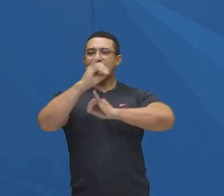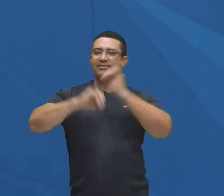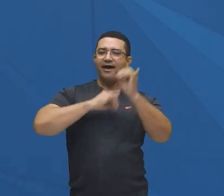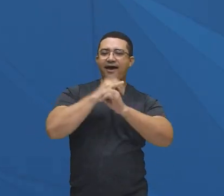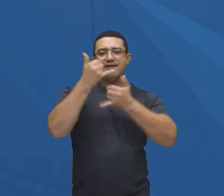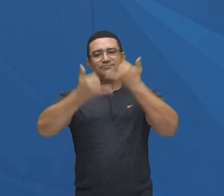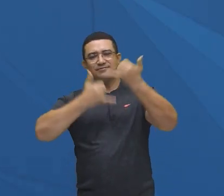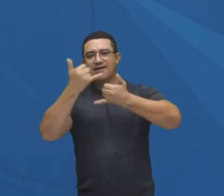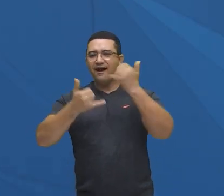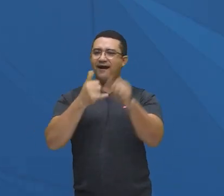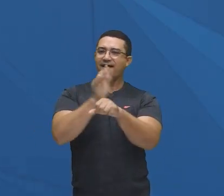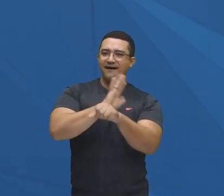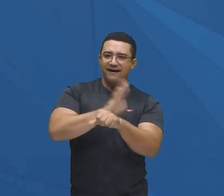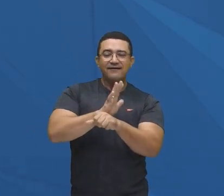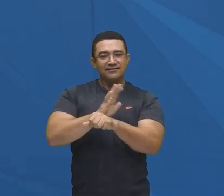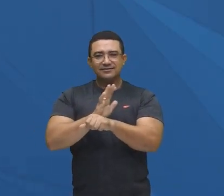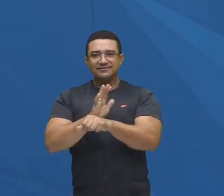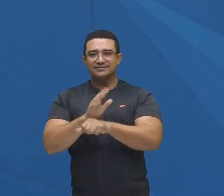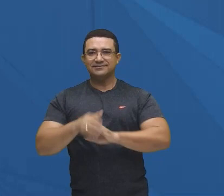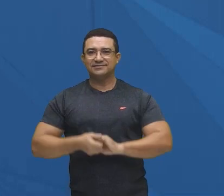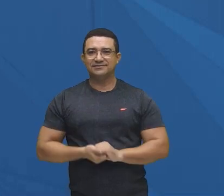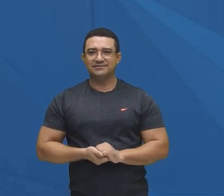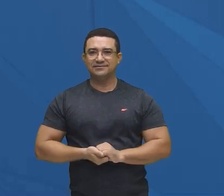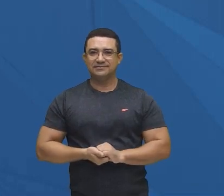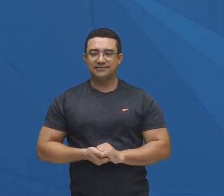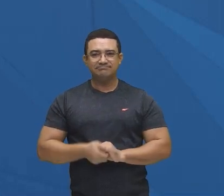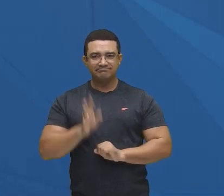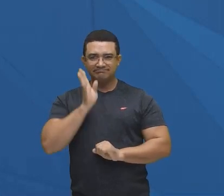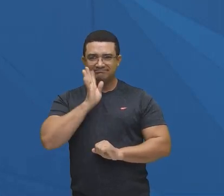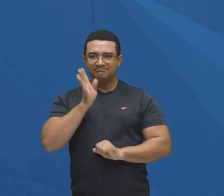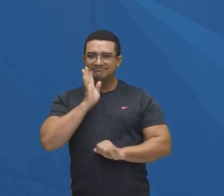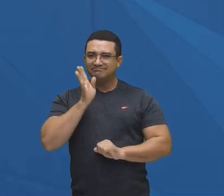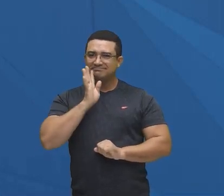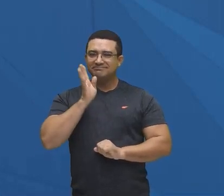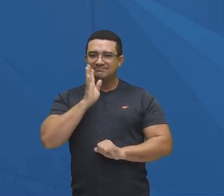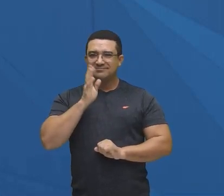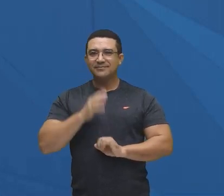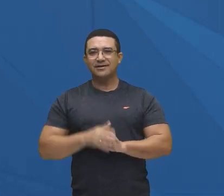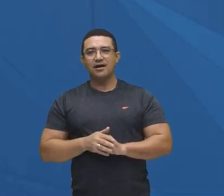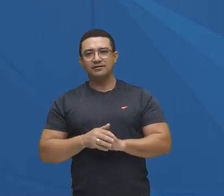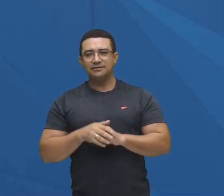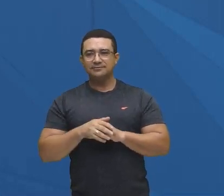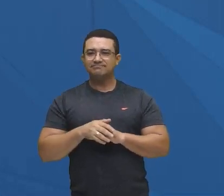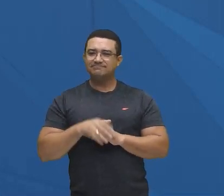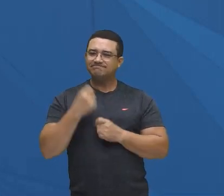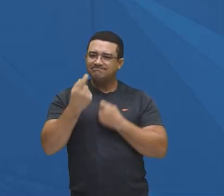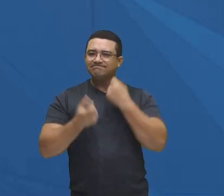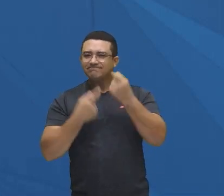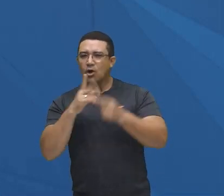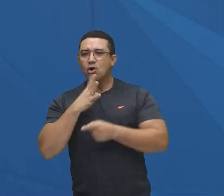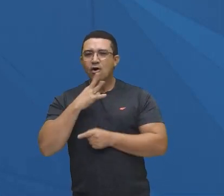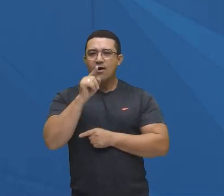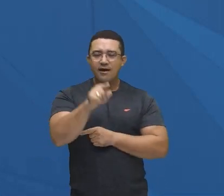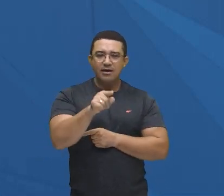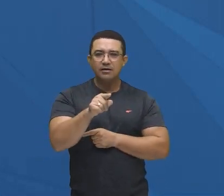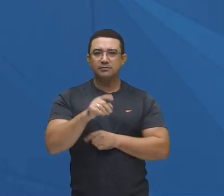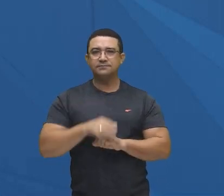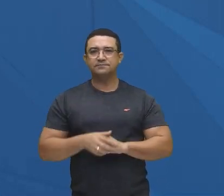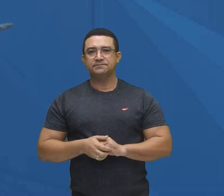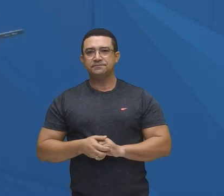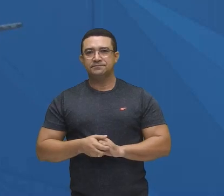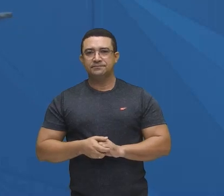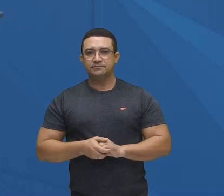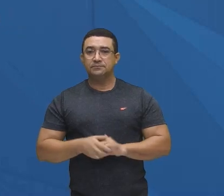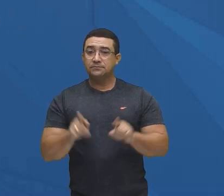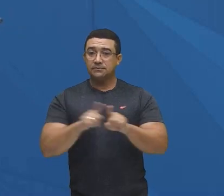para ficar ali navegando na internet. Legal, tô te conhecendo um pouquinho mais. Não para por aí, olha só,